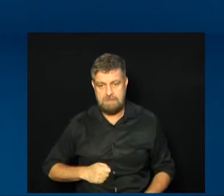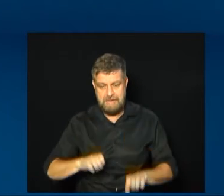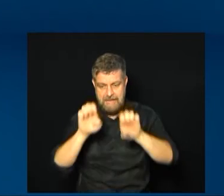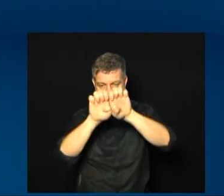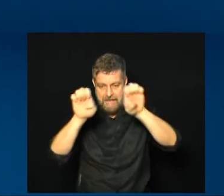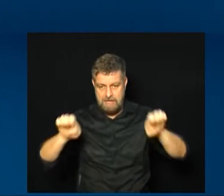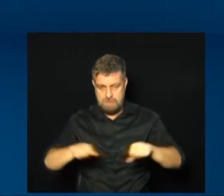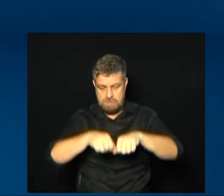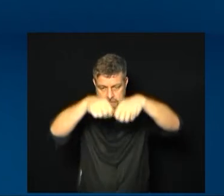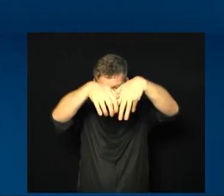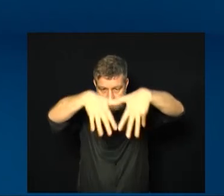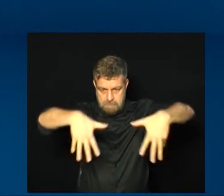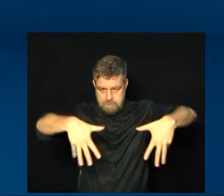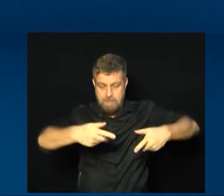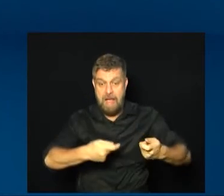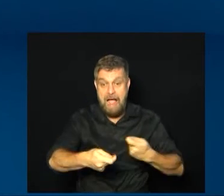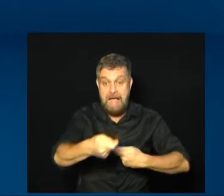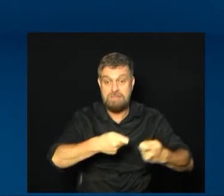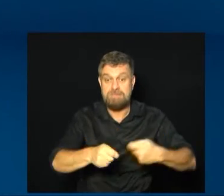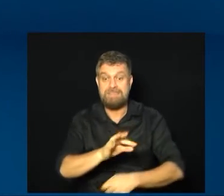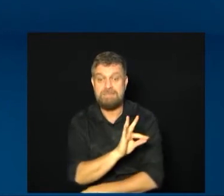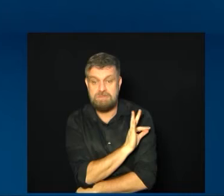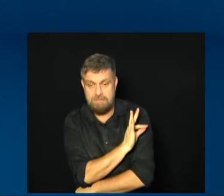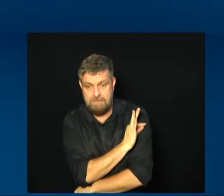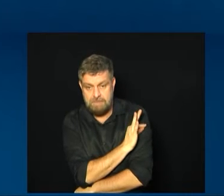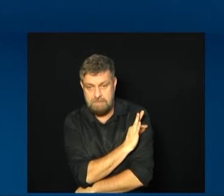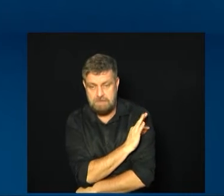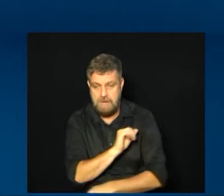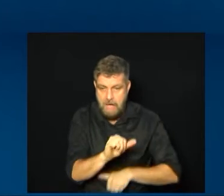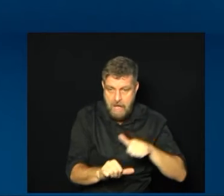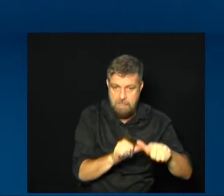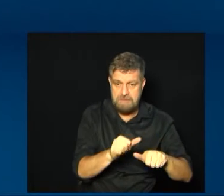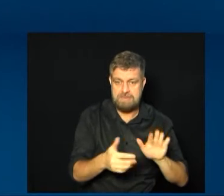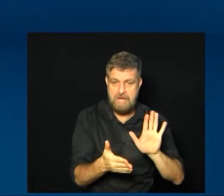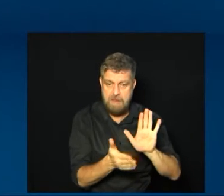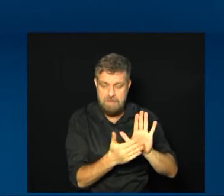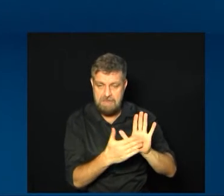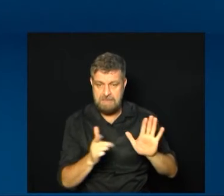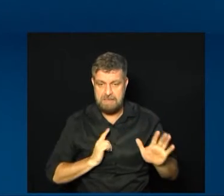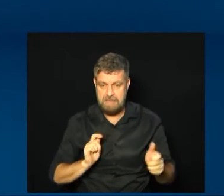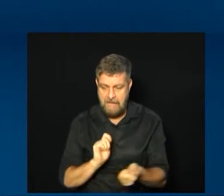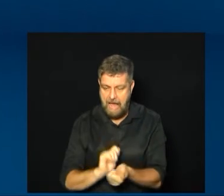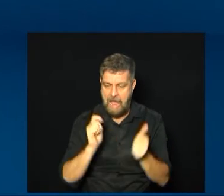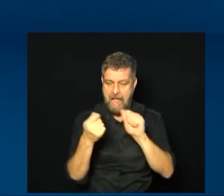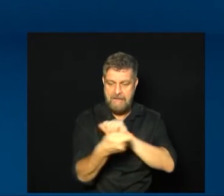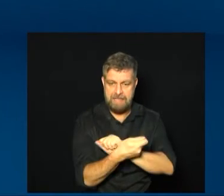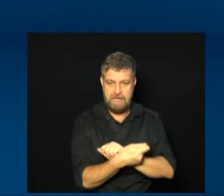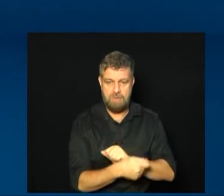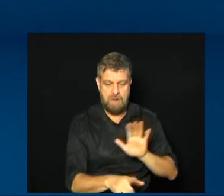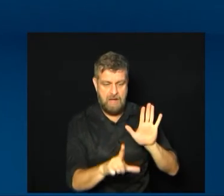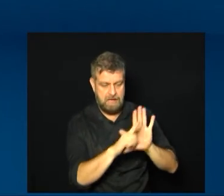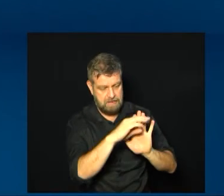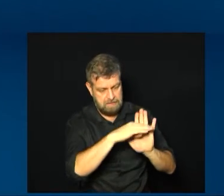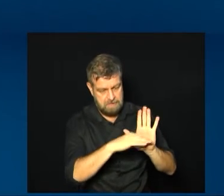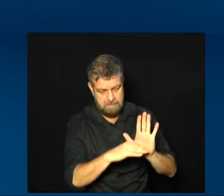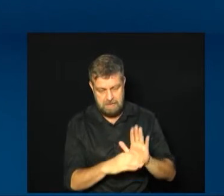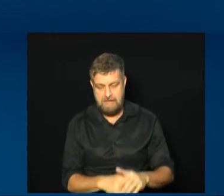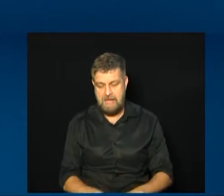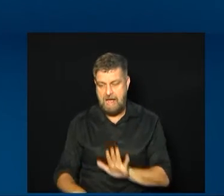estrutura administrativa da Prefeitura de Campinas. A proposta adequa a legislação municipal à norma